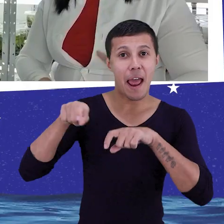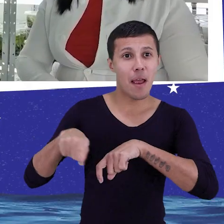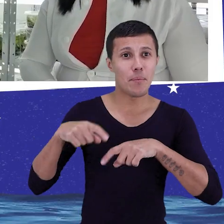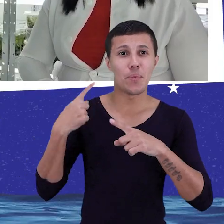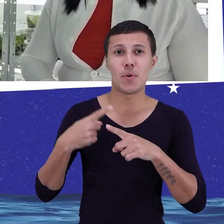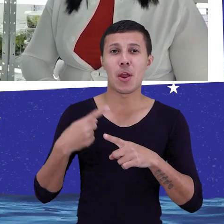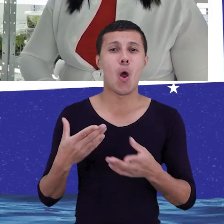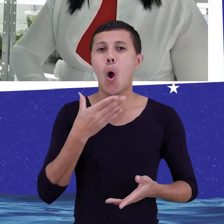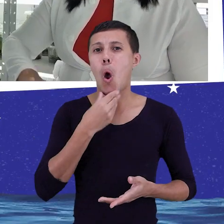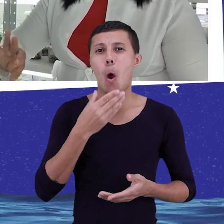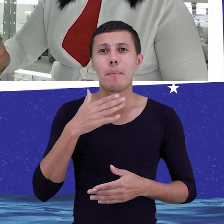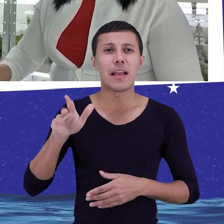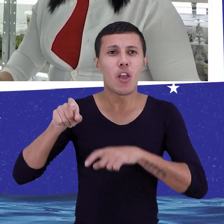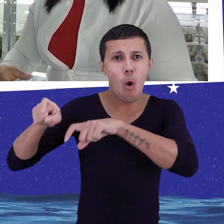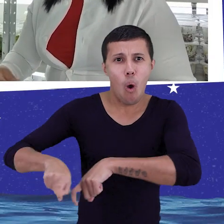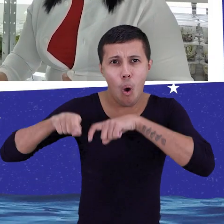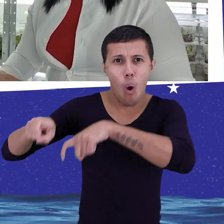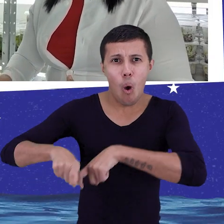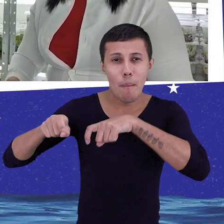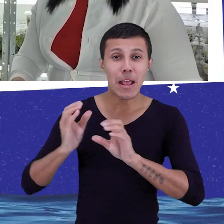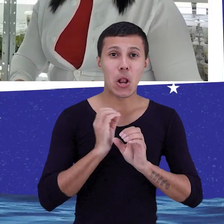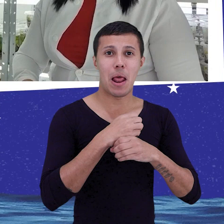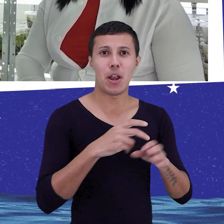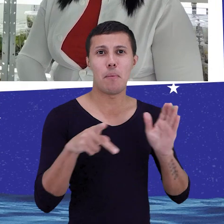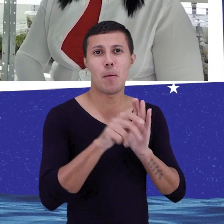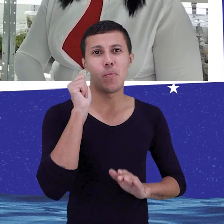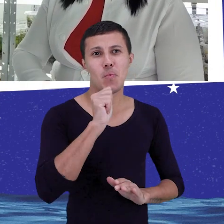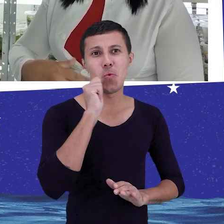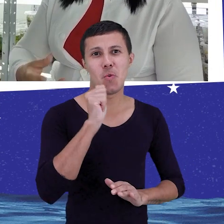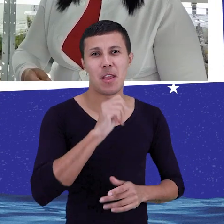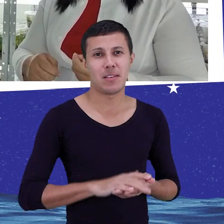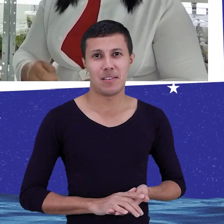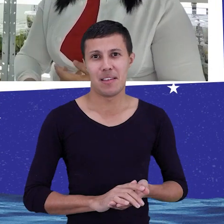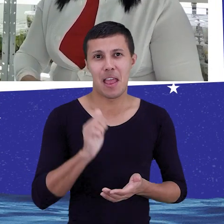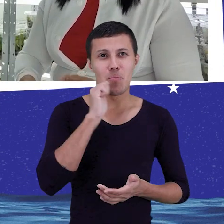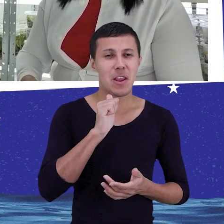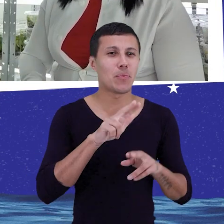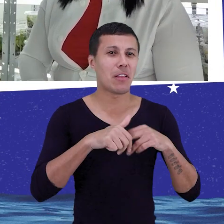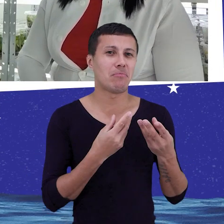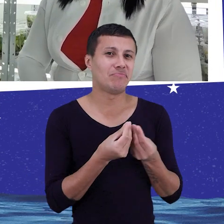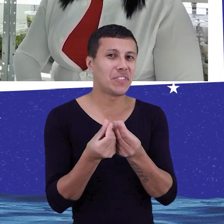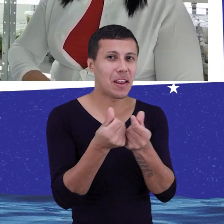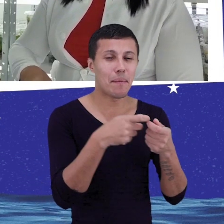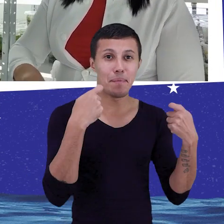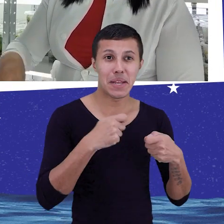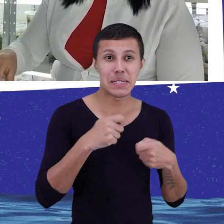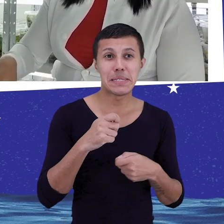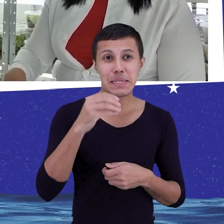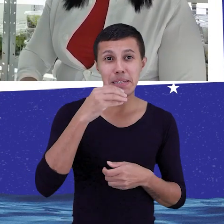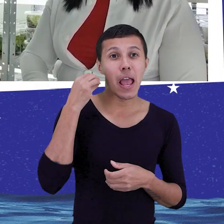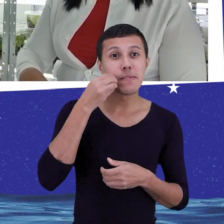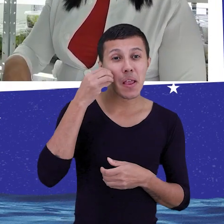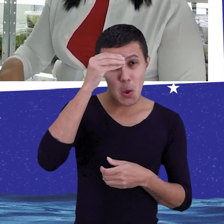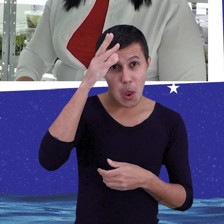que eles vão mais para o campo e que laboratório já fica mais para mulheres, que é um trabalho mais delicado, precisa de mais habilidade. Então,